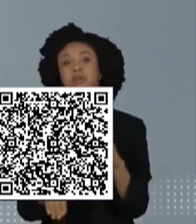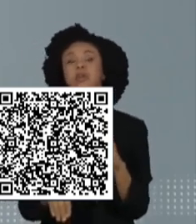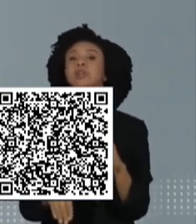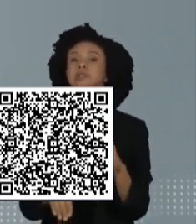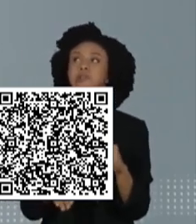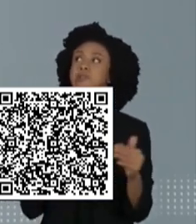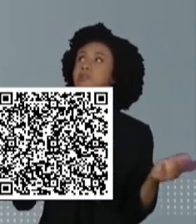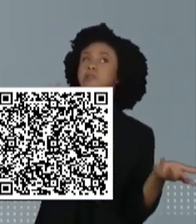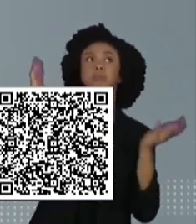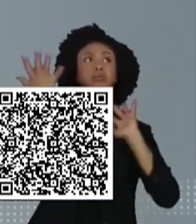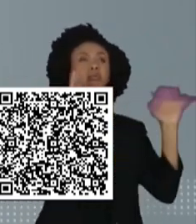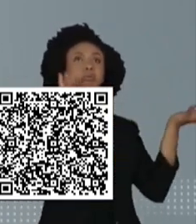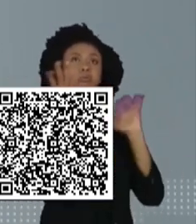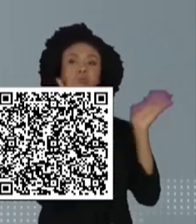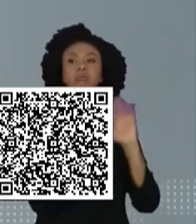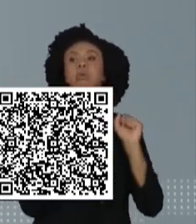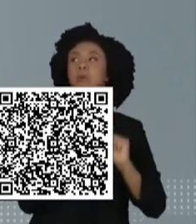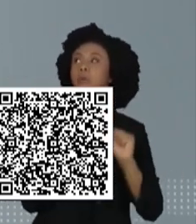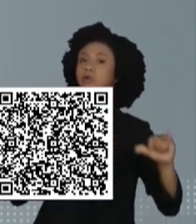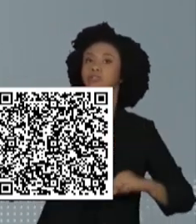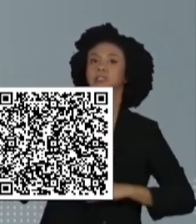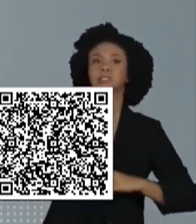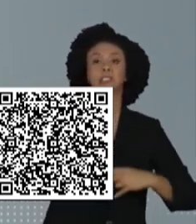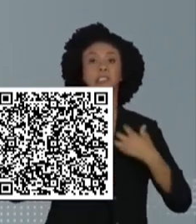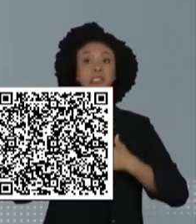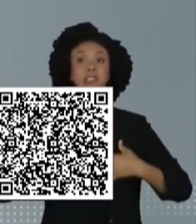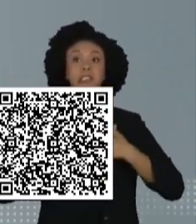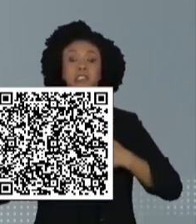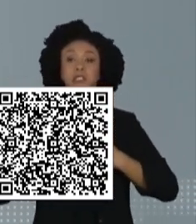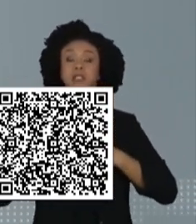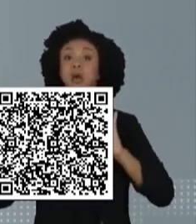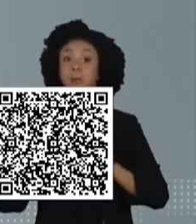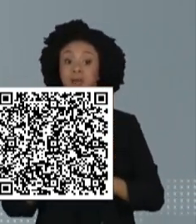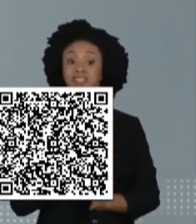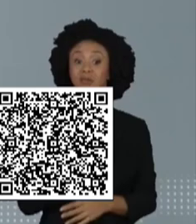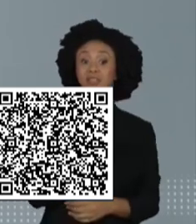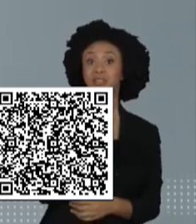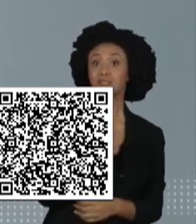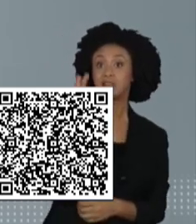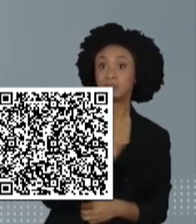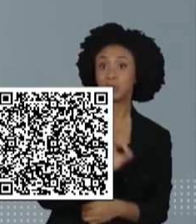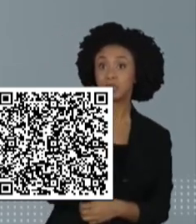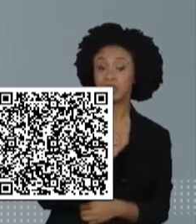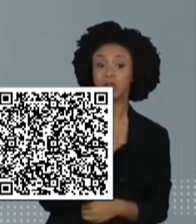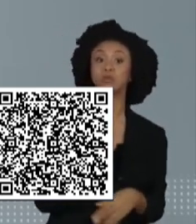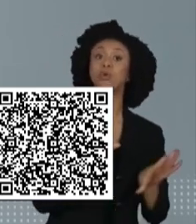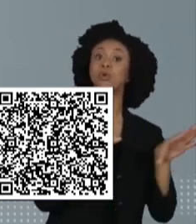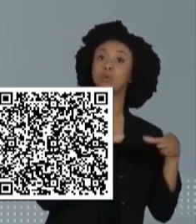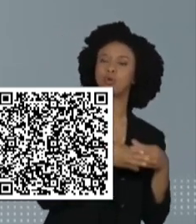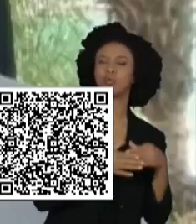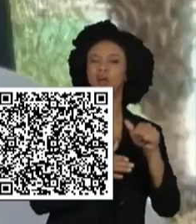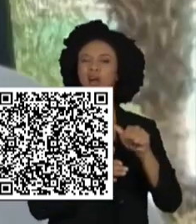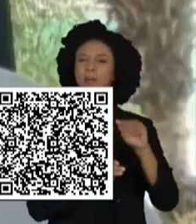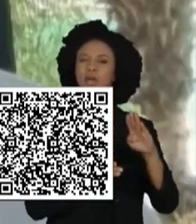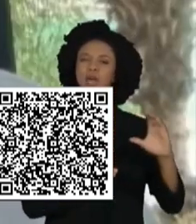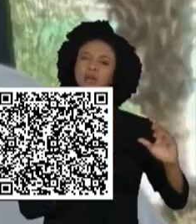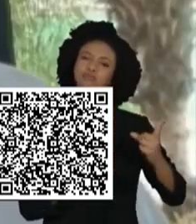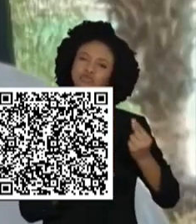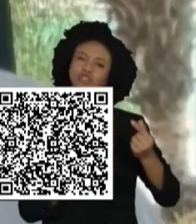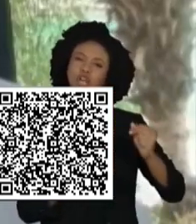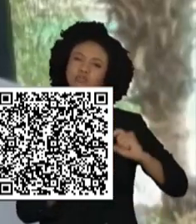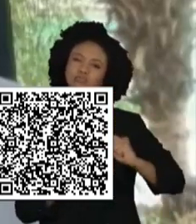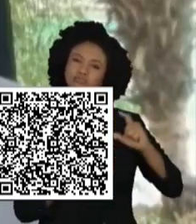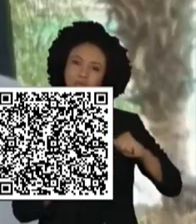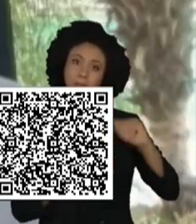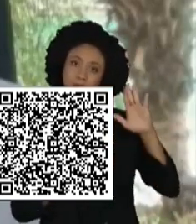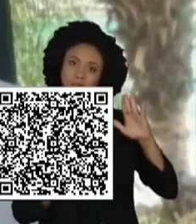dos eventos climáticos. A insegurança é de 56% entre as pessoas das classes A e B. Os pobres